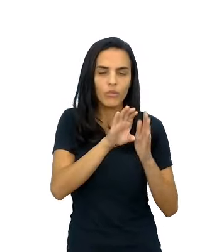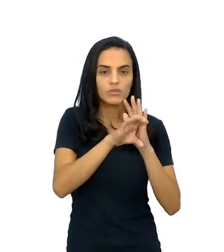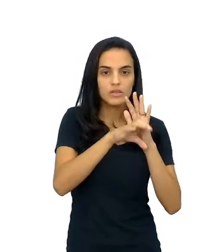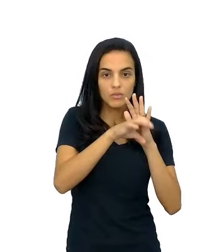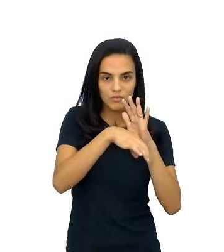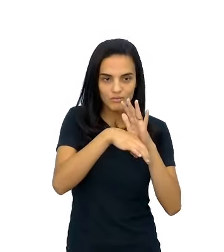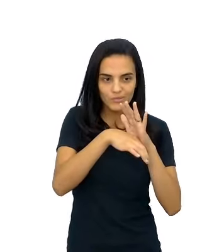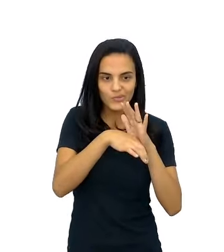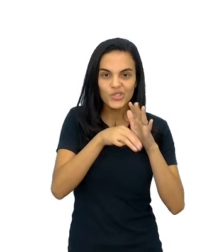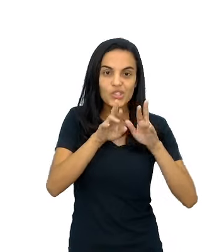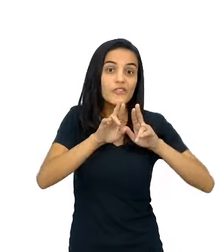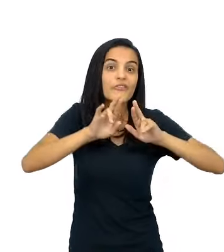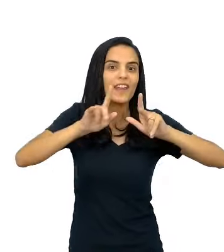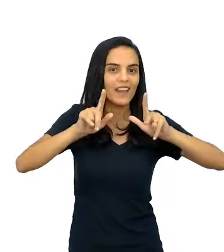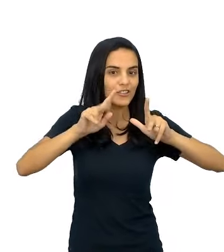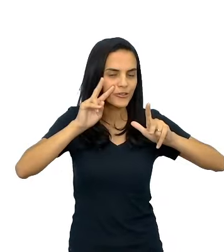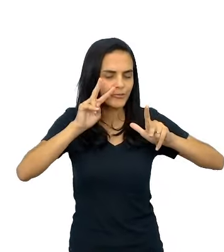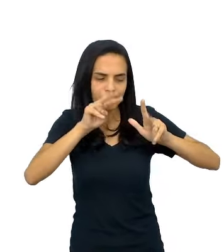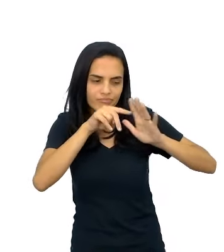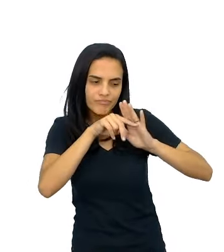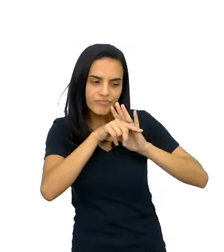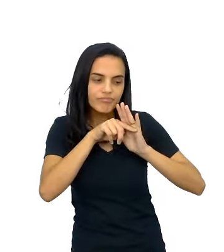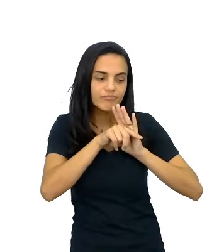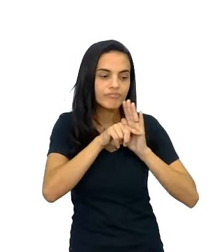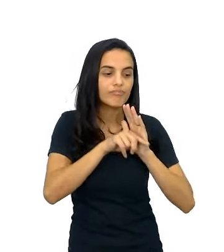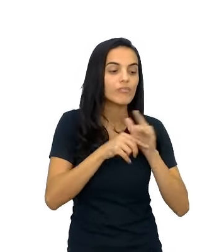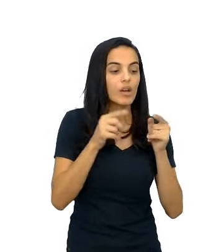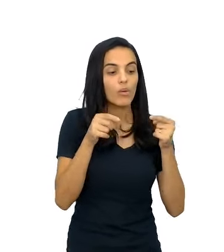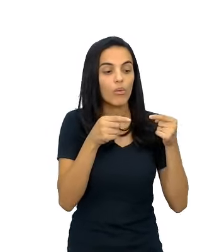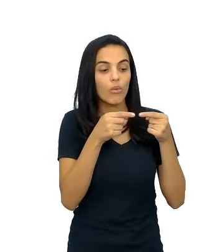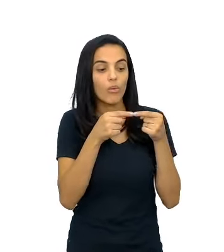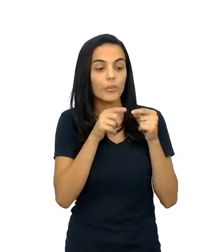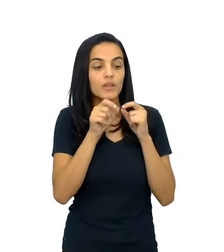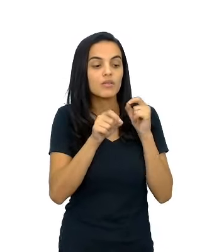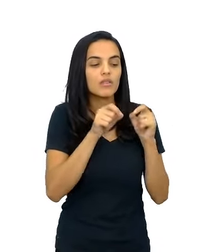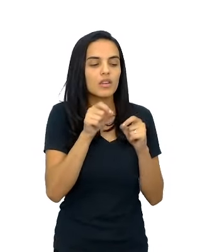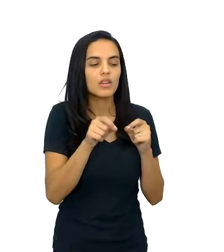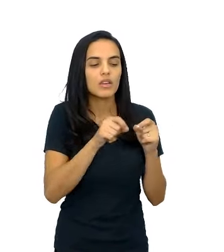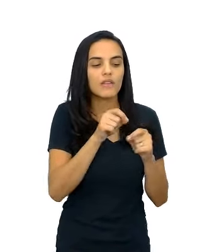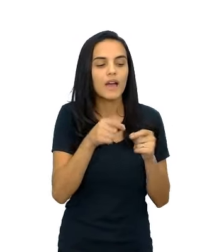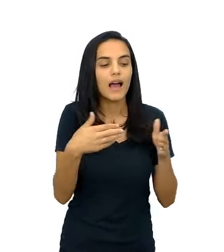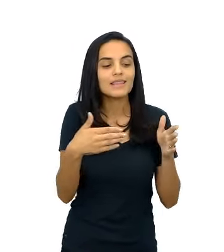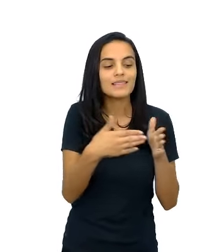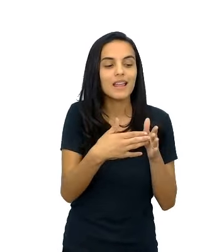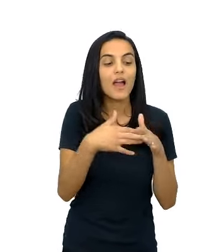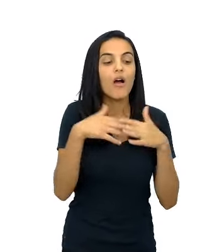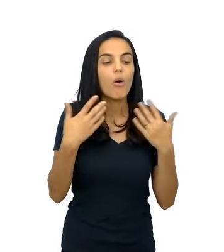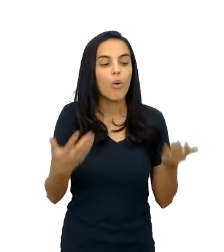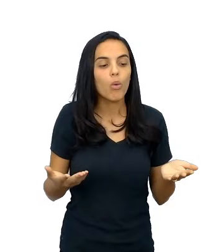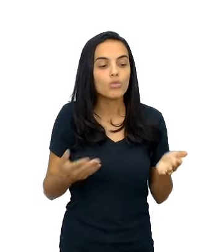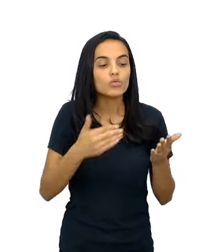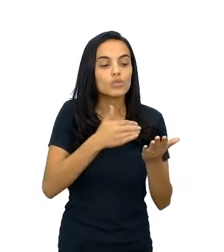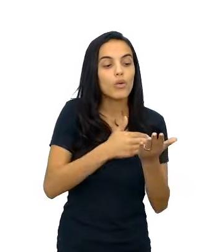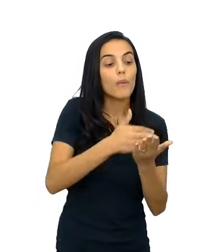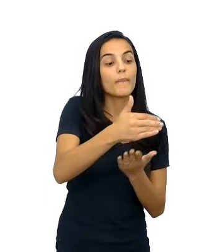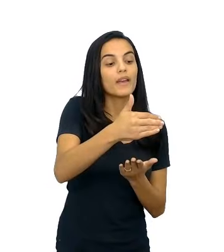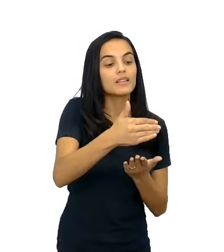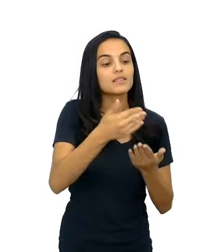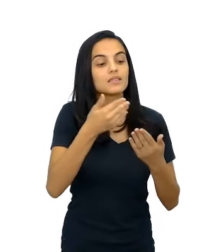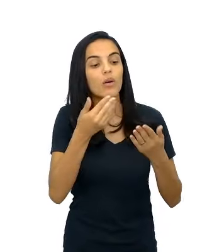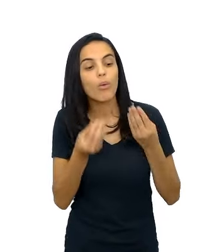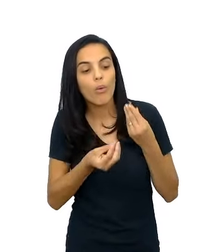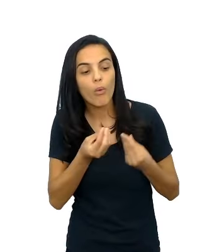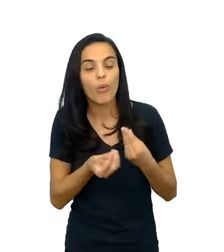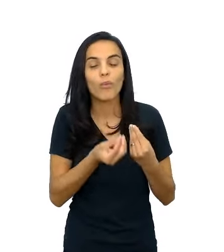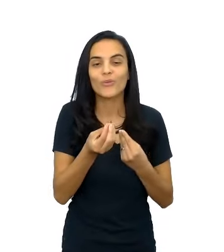forma horizontal, da onde ele parte e até onde ele vai, esse movimento que nós temos dentro, né, do